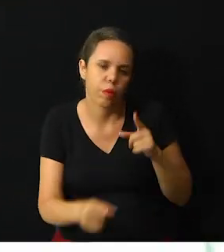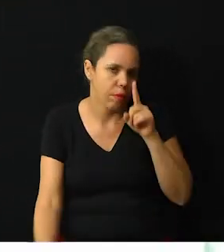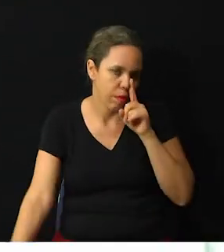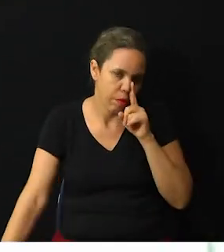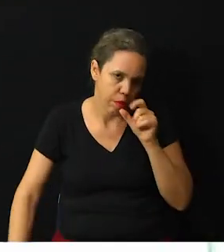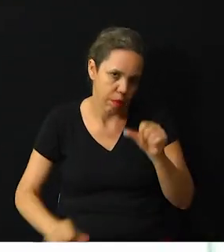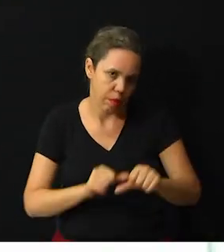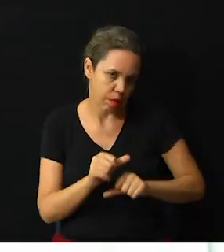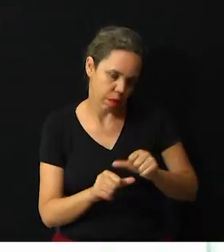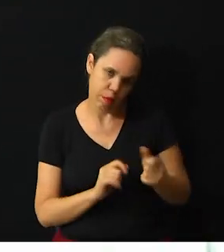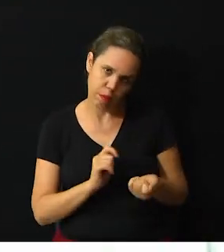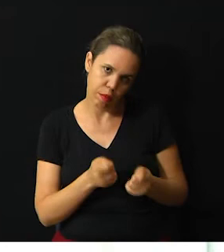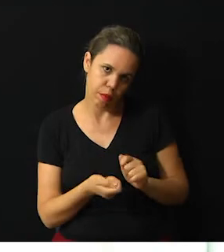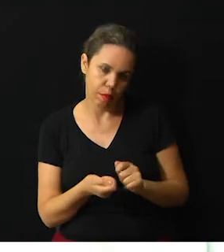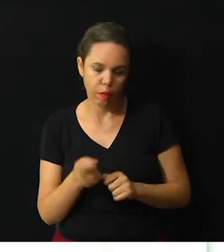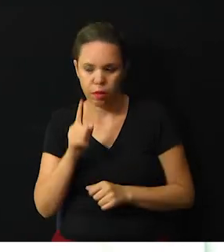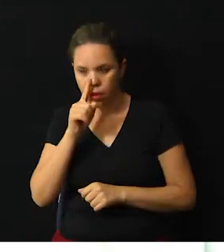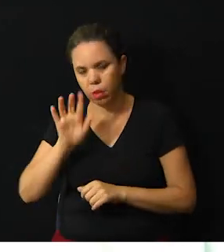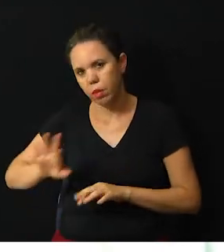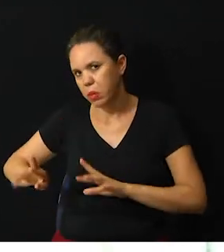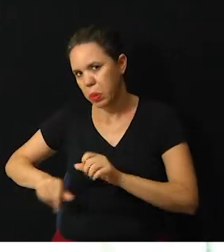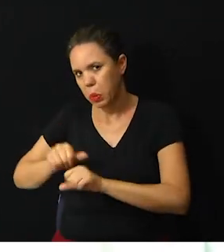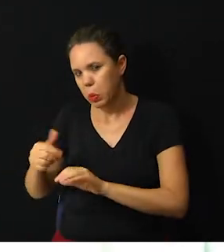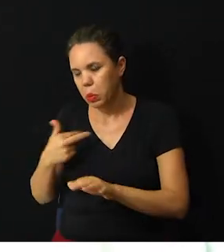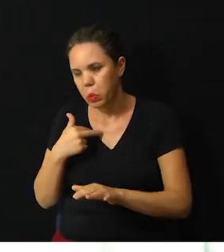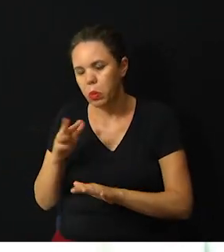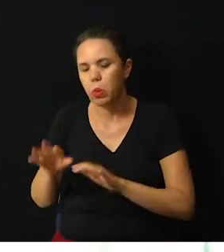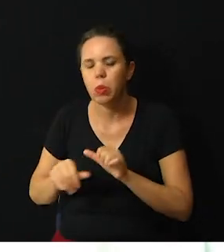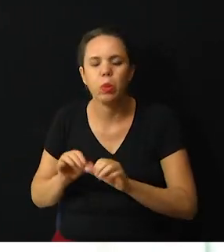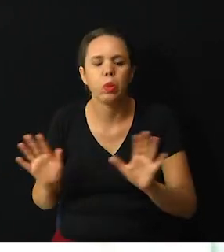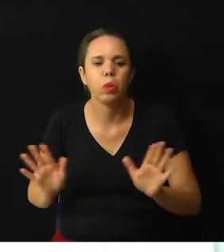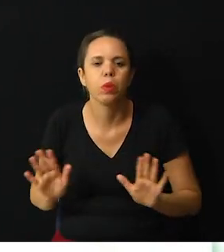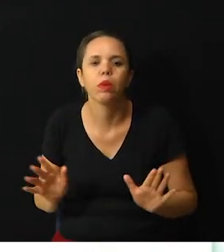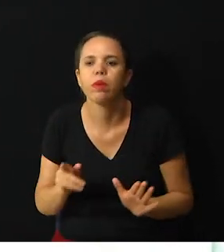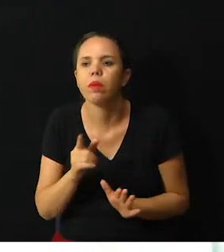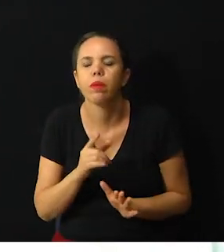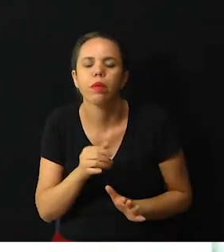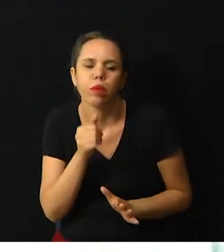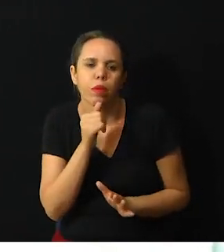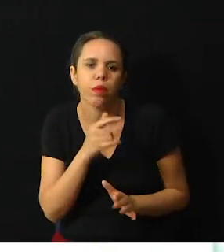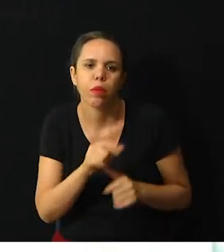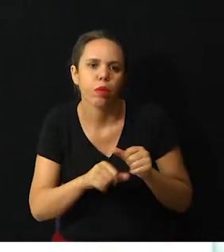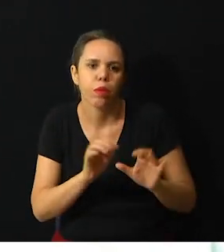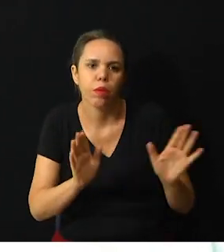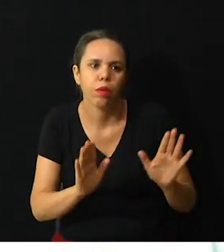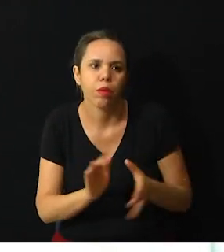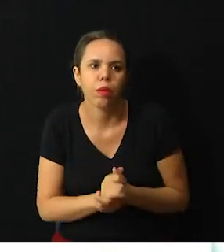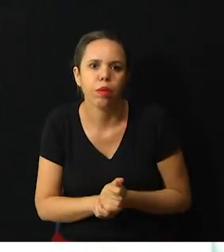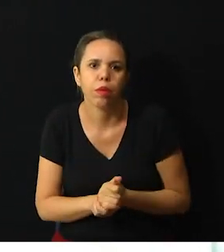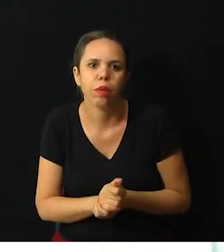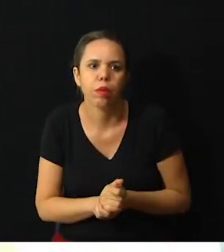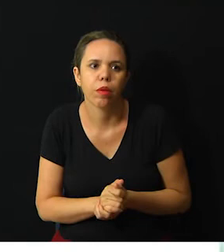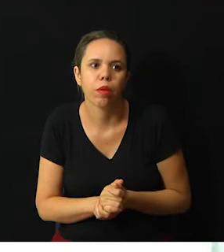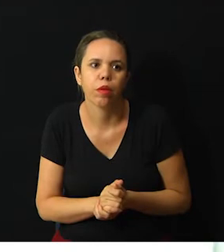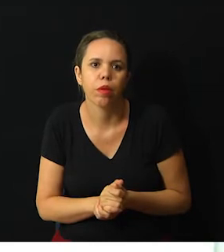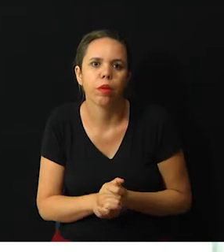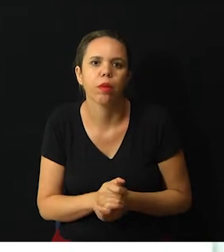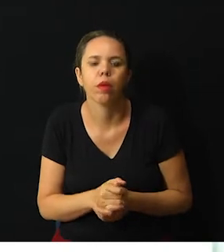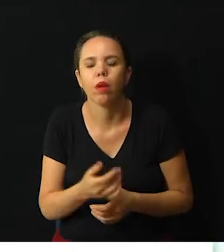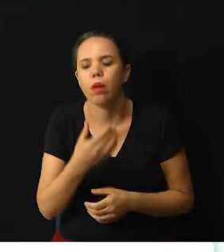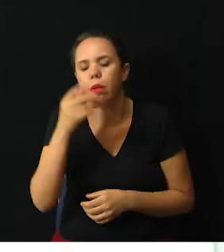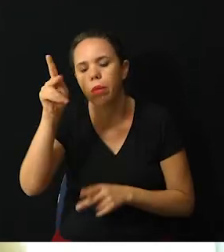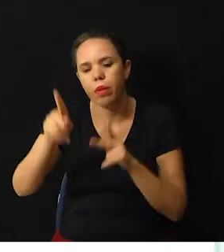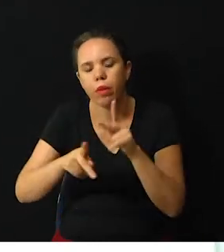de risco modificáveis e fatores de risco não modificáveis. Então, fatores de risco não modificáveis é o